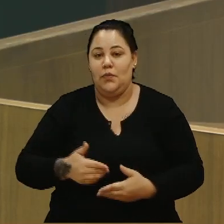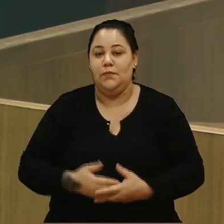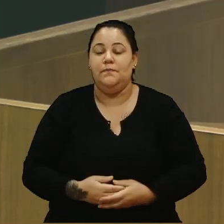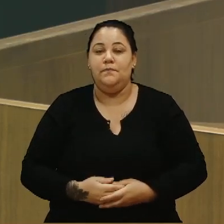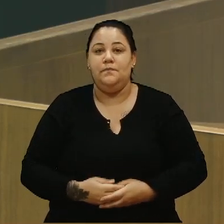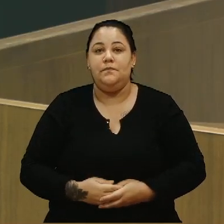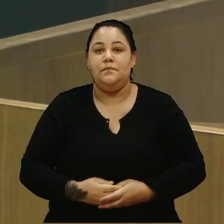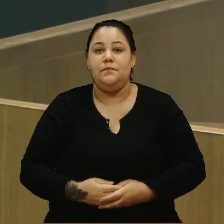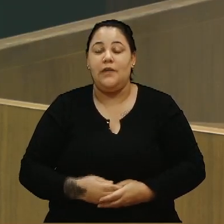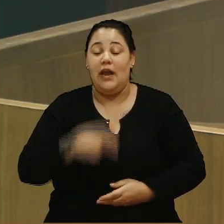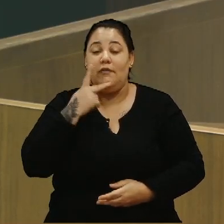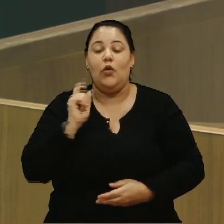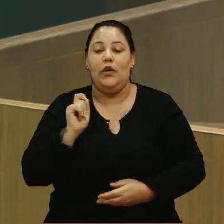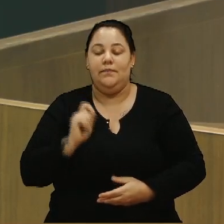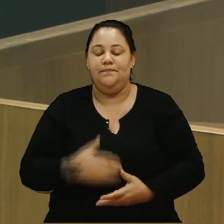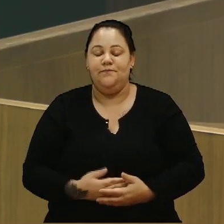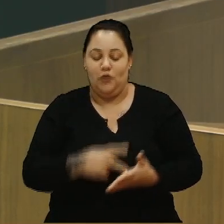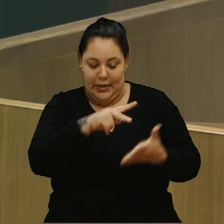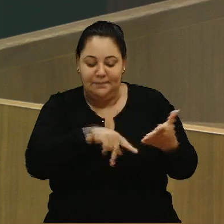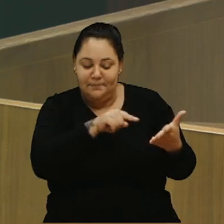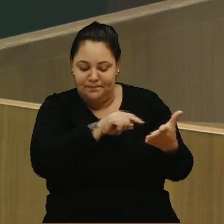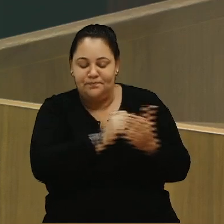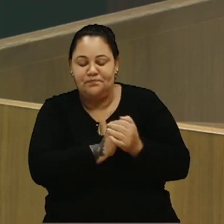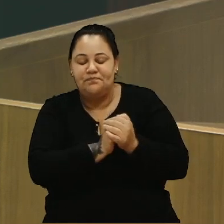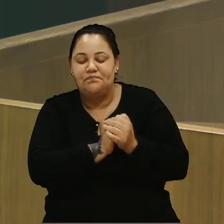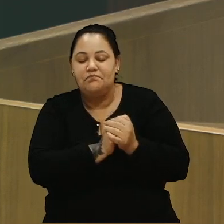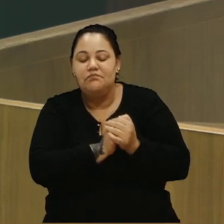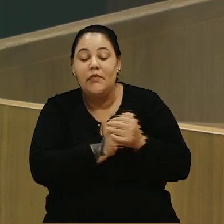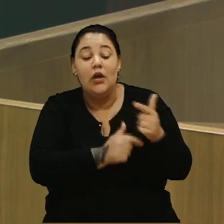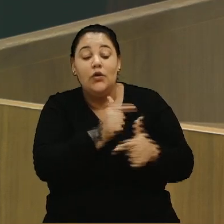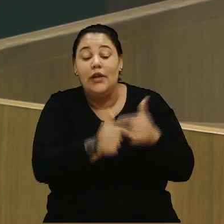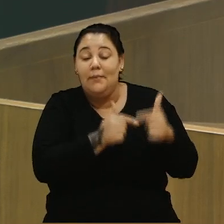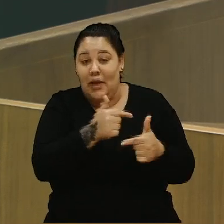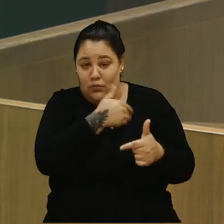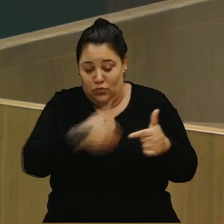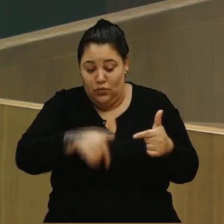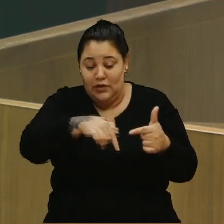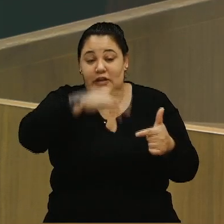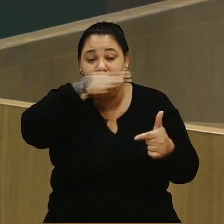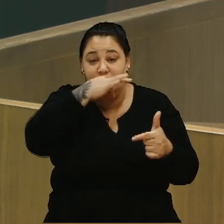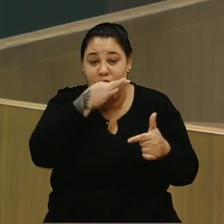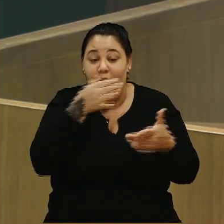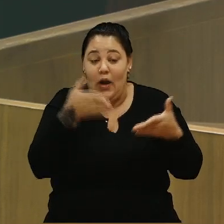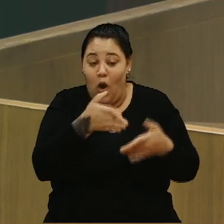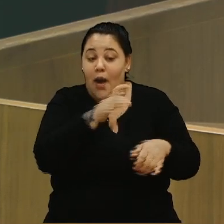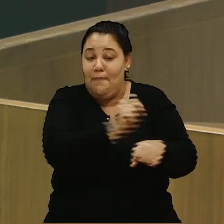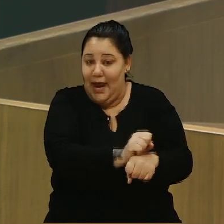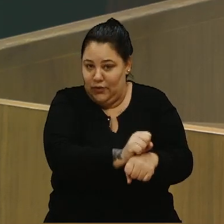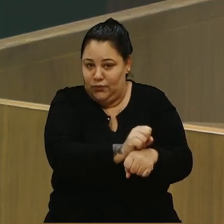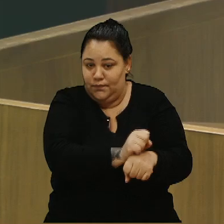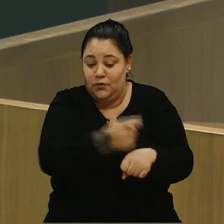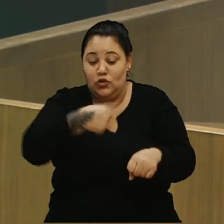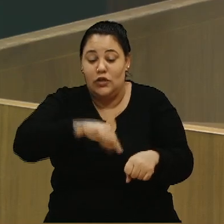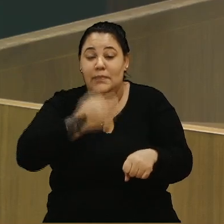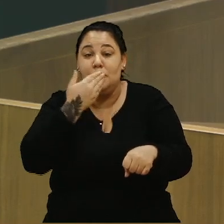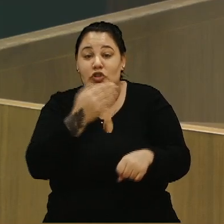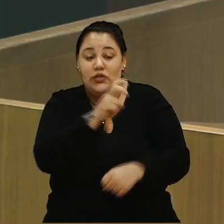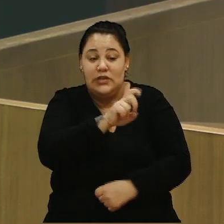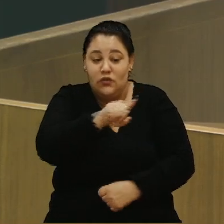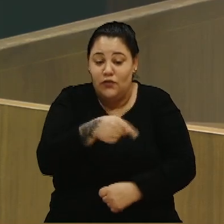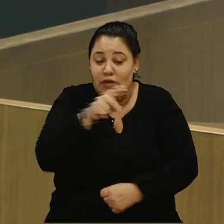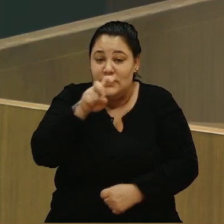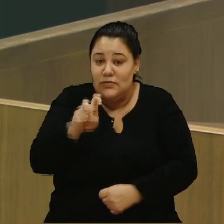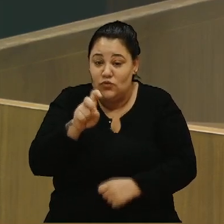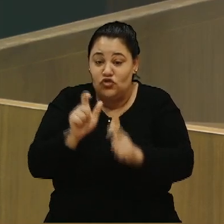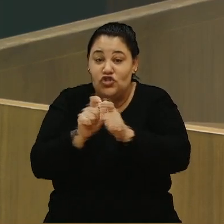cidade. Ela diz o seguinte, vamos lá. O Serviço Público Municipal de Caxias do Sul está em paralisação. Pedimos 5,5% de